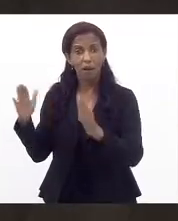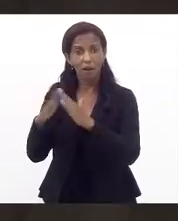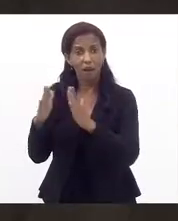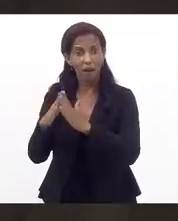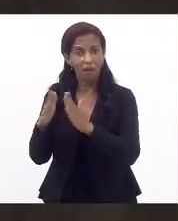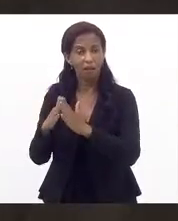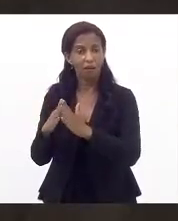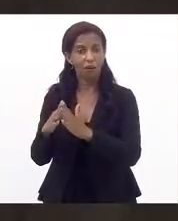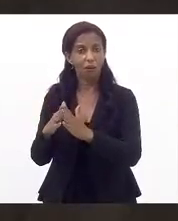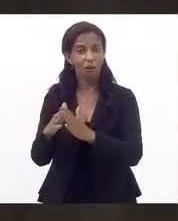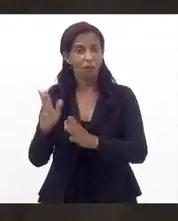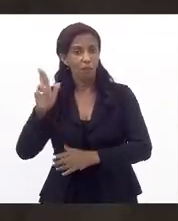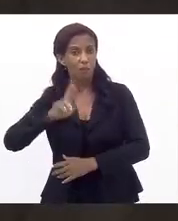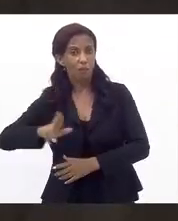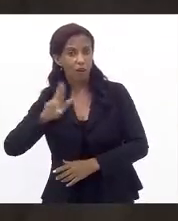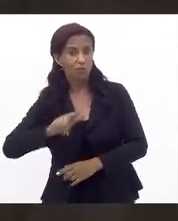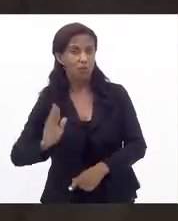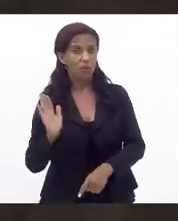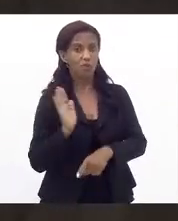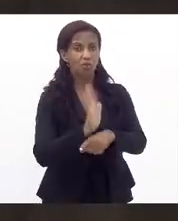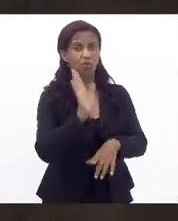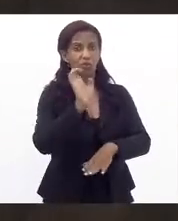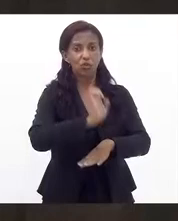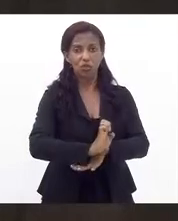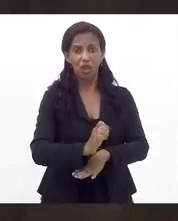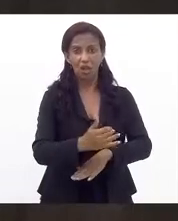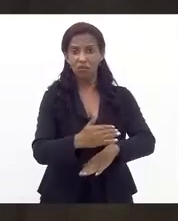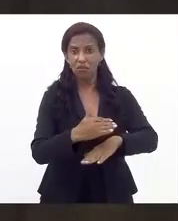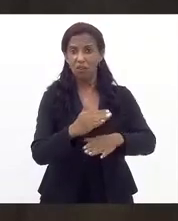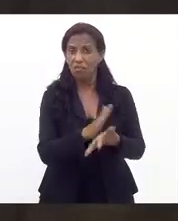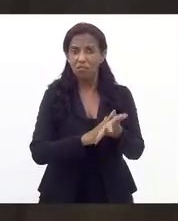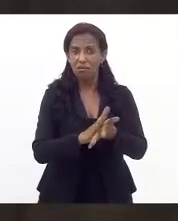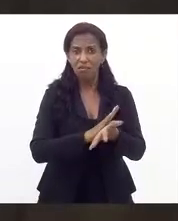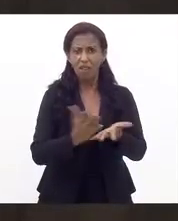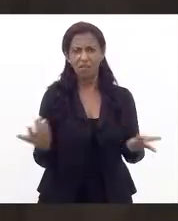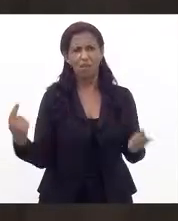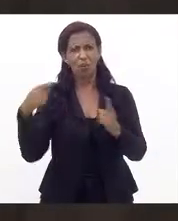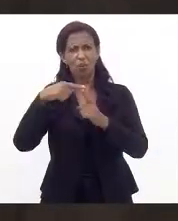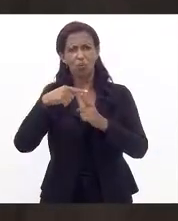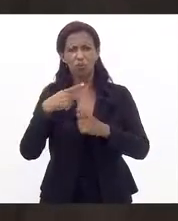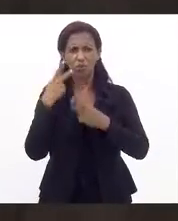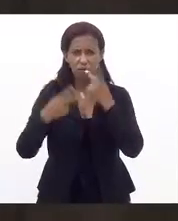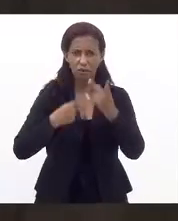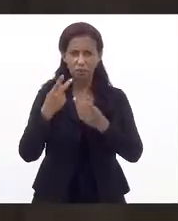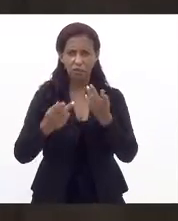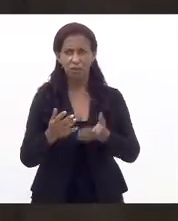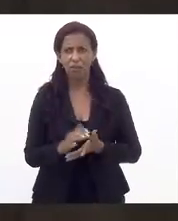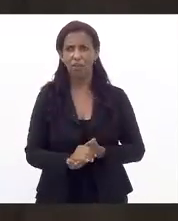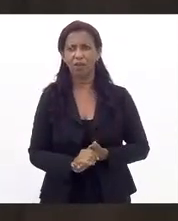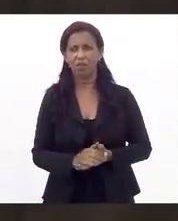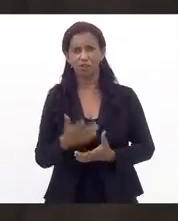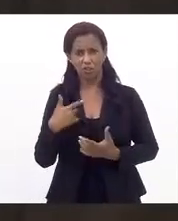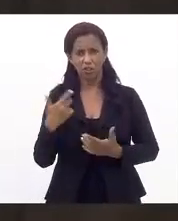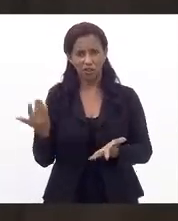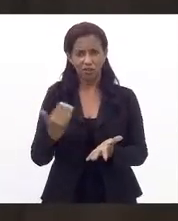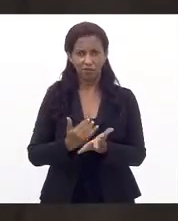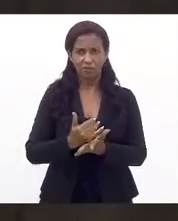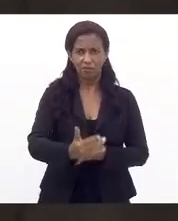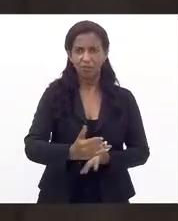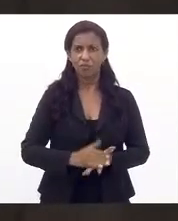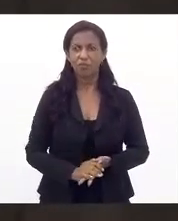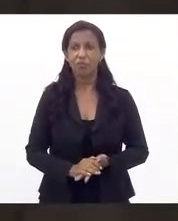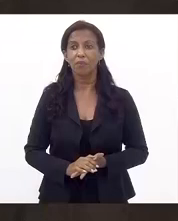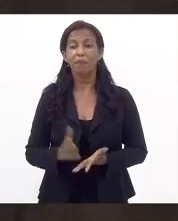utilizar em prol do Estado nada aí agora o objetivo da minha fala é o já feita essa introdução